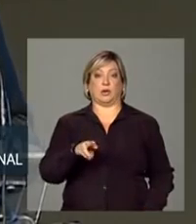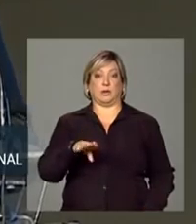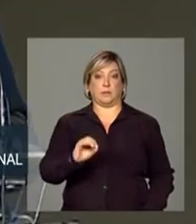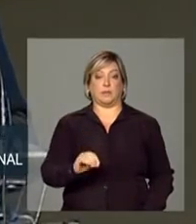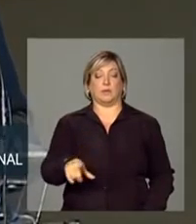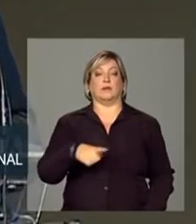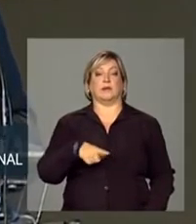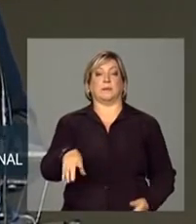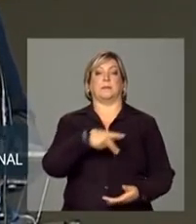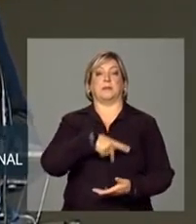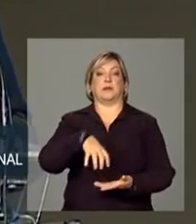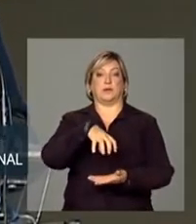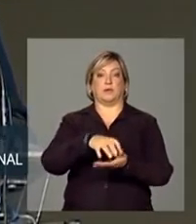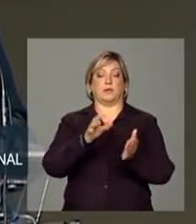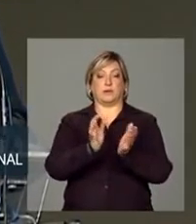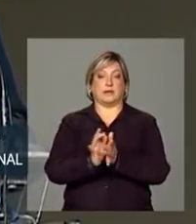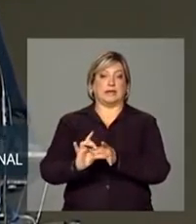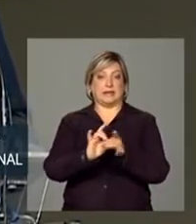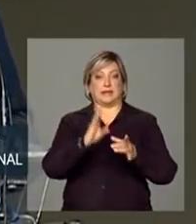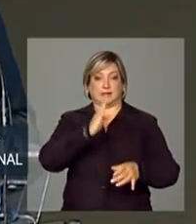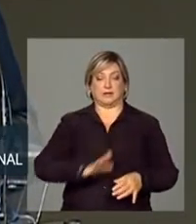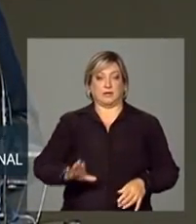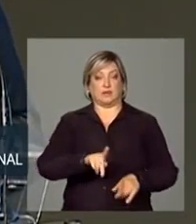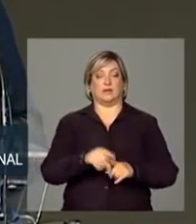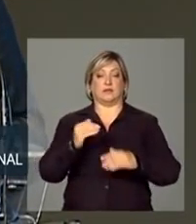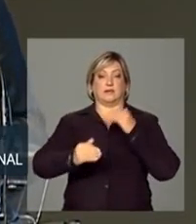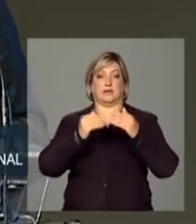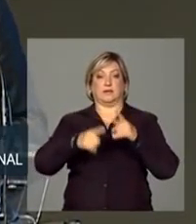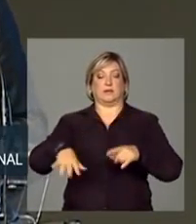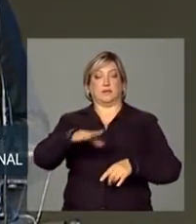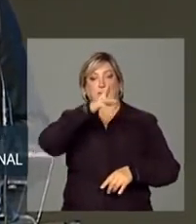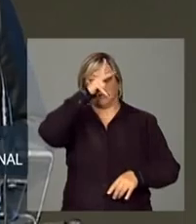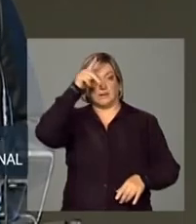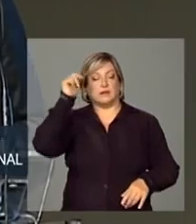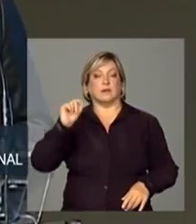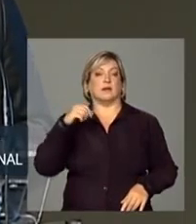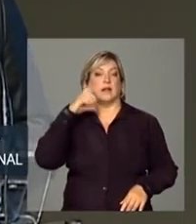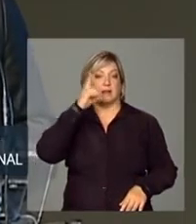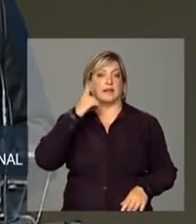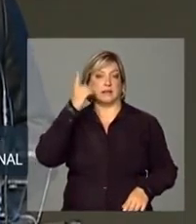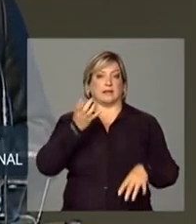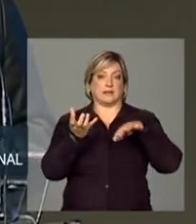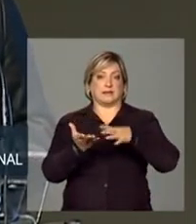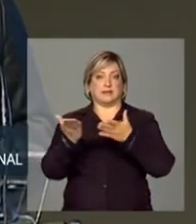Desenvolvimento Regional e Turismo do Senado Federal, meu prezado